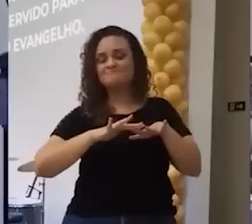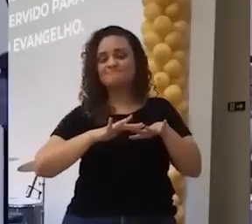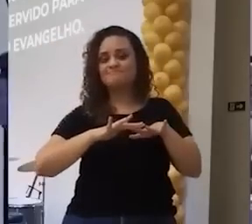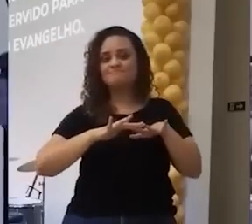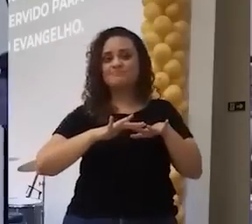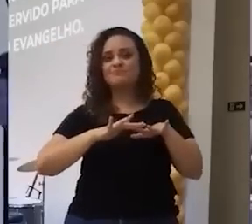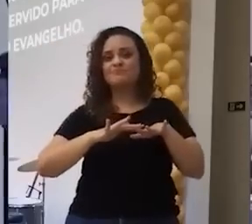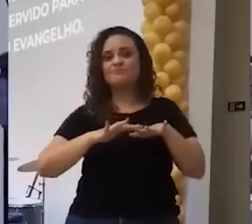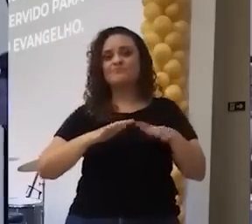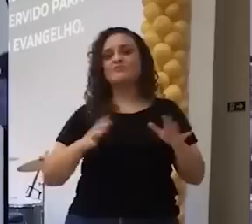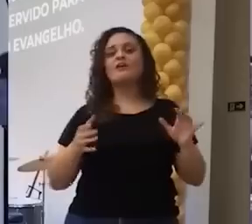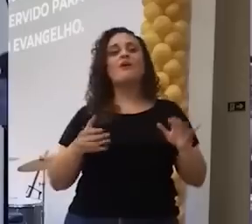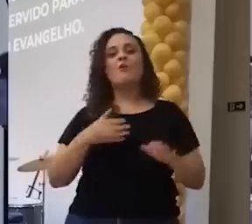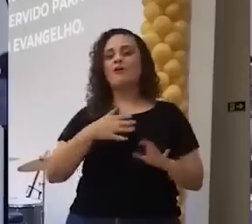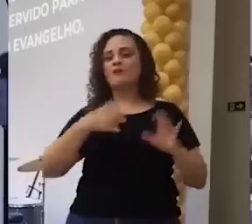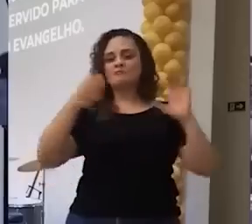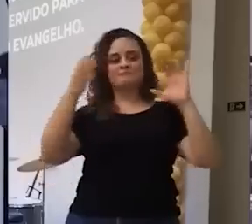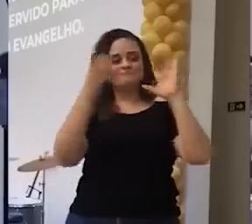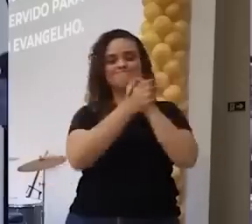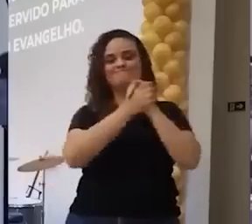É um divórcio amargo.